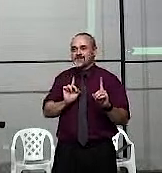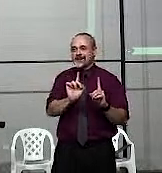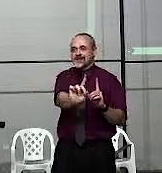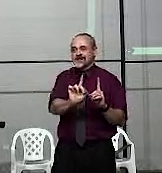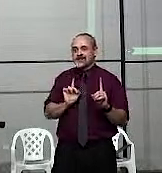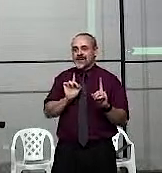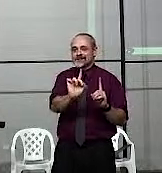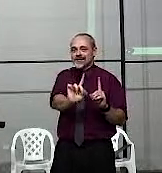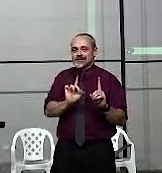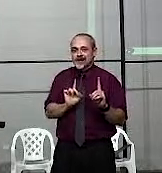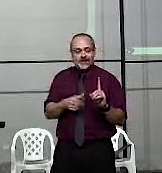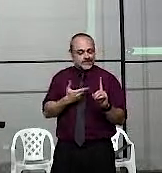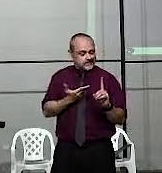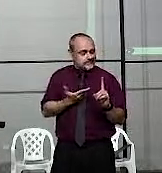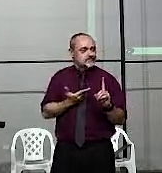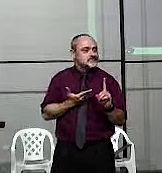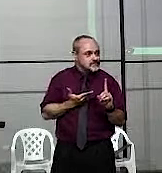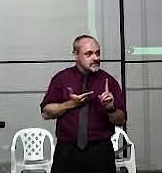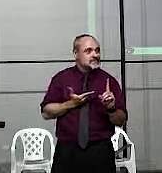passando.